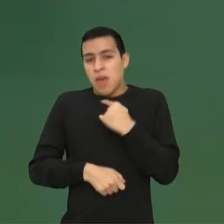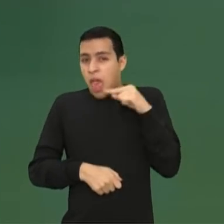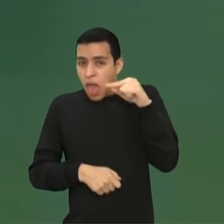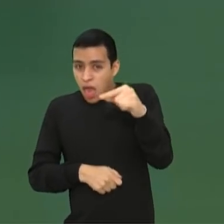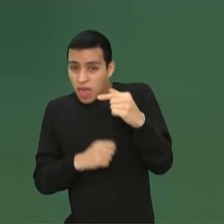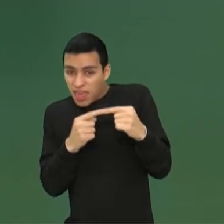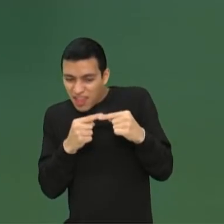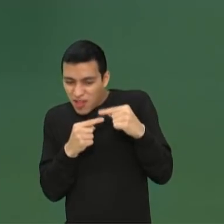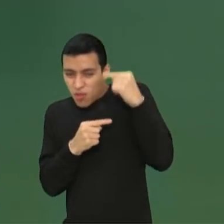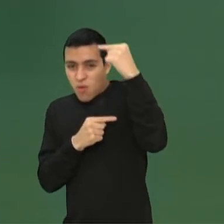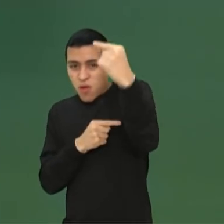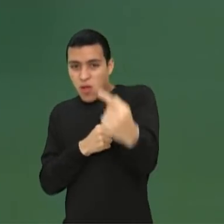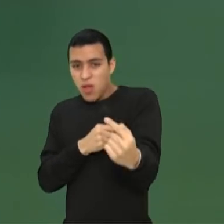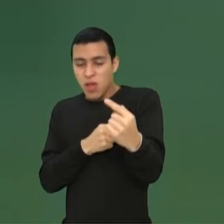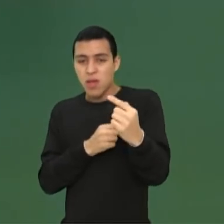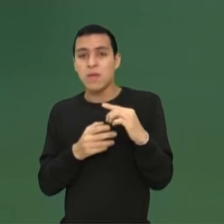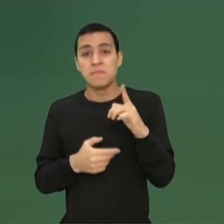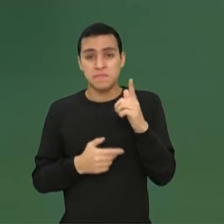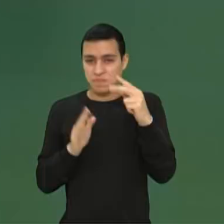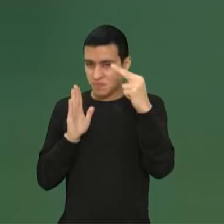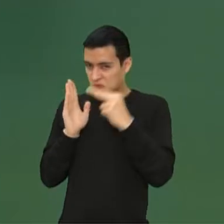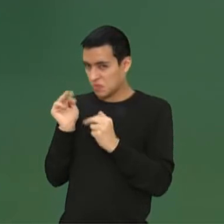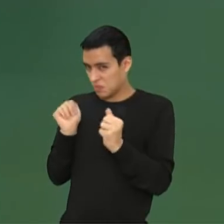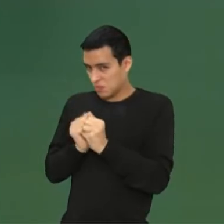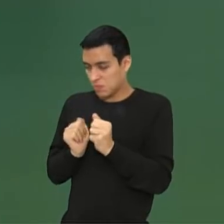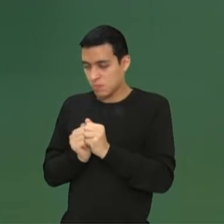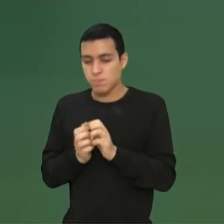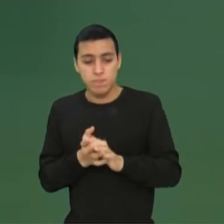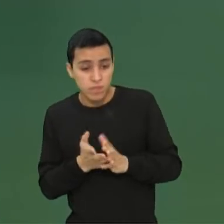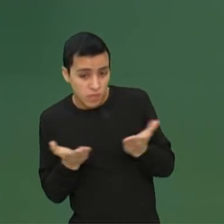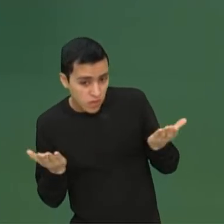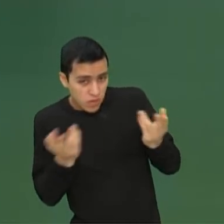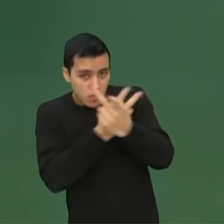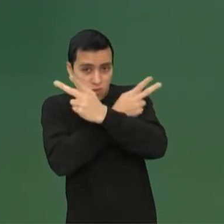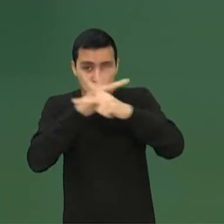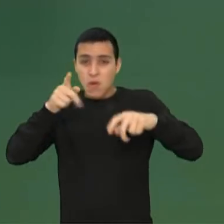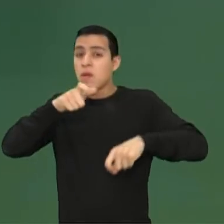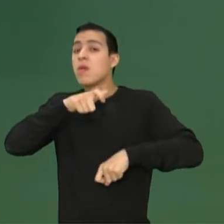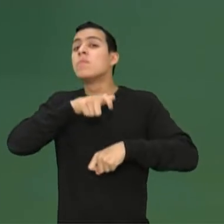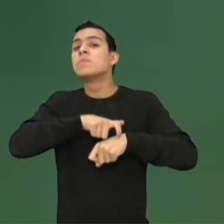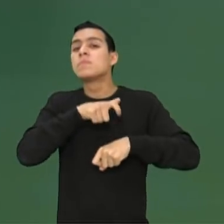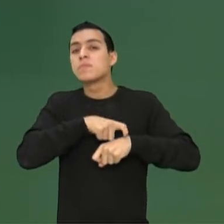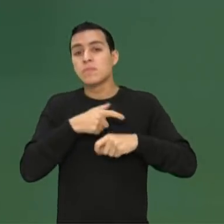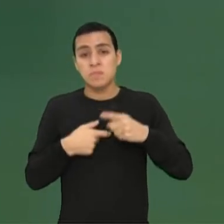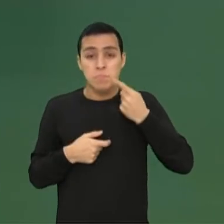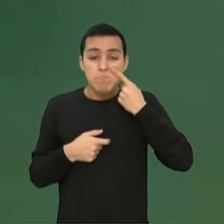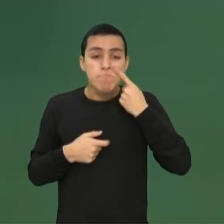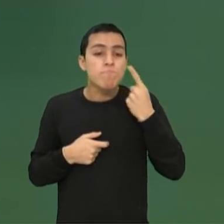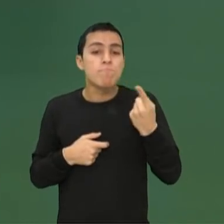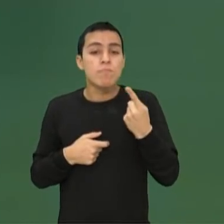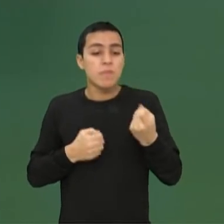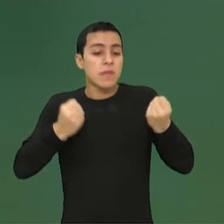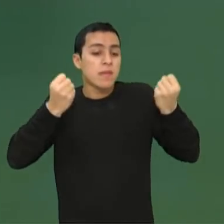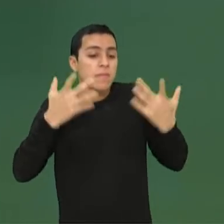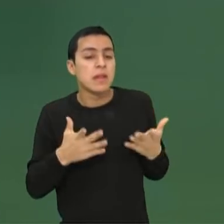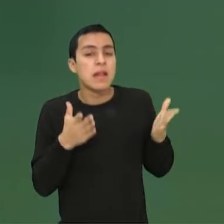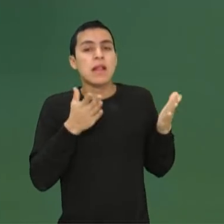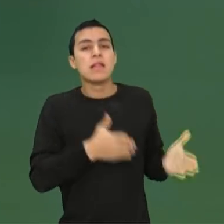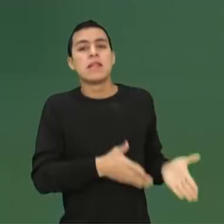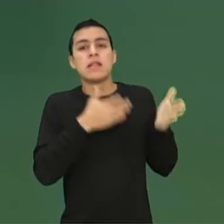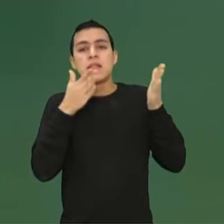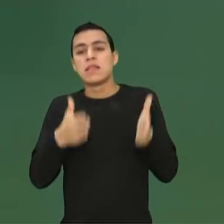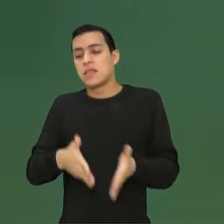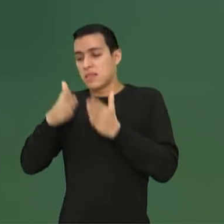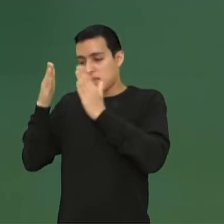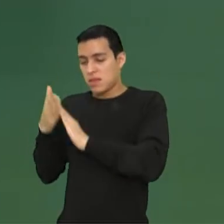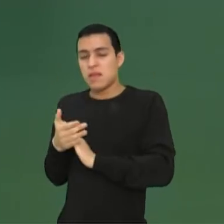lado. Então vou ler com vocês. Vamos lá. Agora é a sua vez. Indique a sequência. Então, eu quero